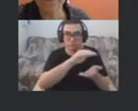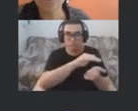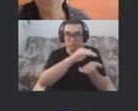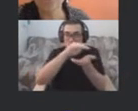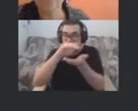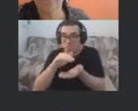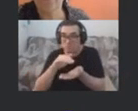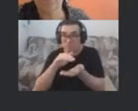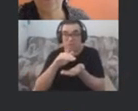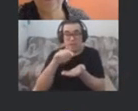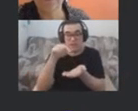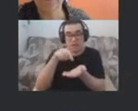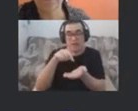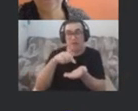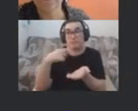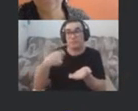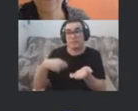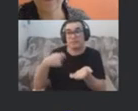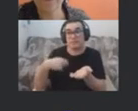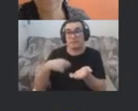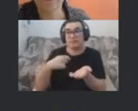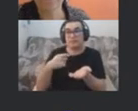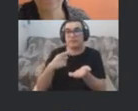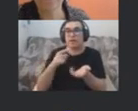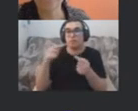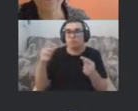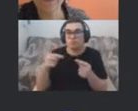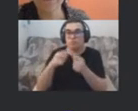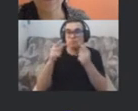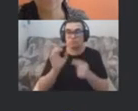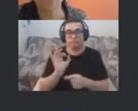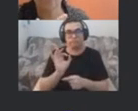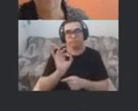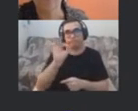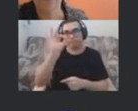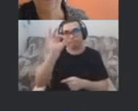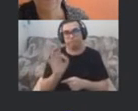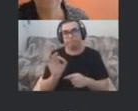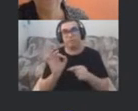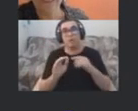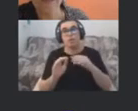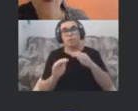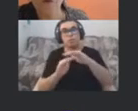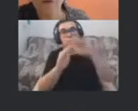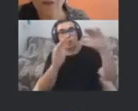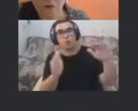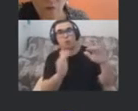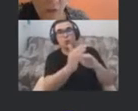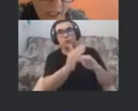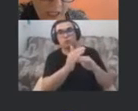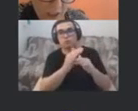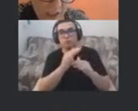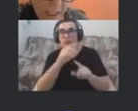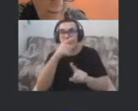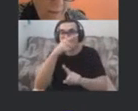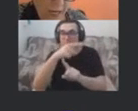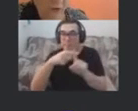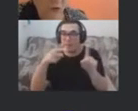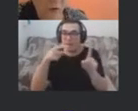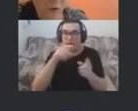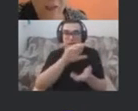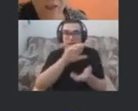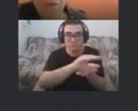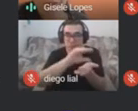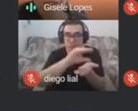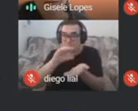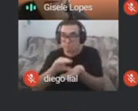ser representativa da população. O que significa isso? Que ela tem que representar o todo. Então, aquela amostra de chocolate, aquela